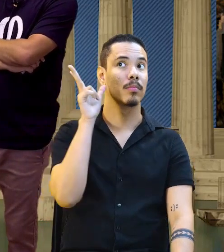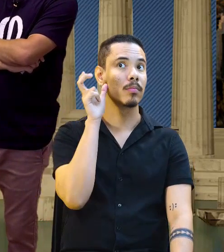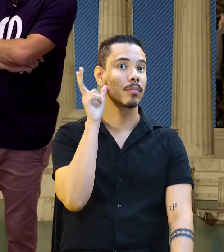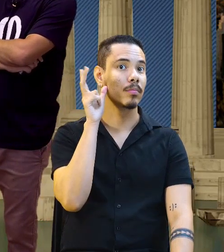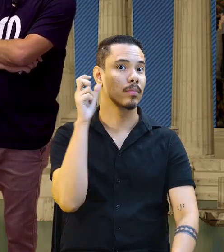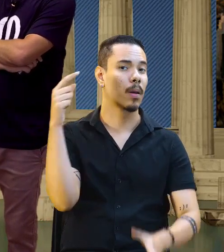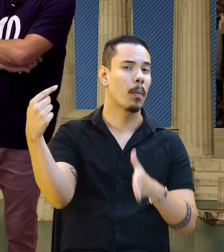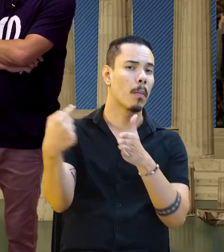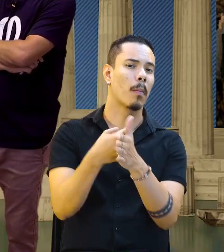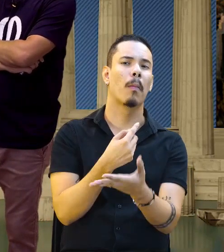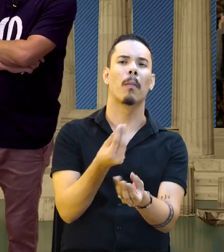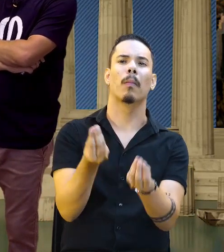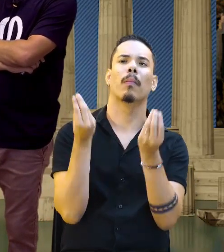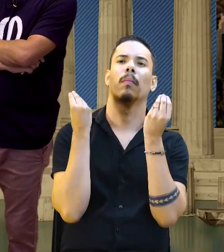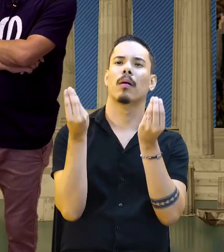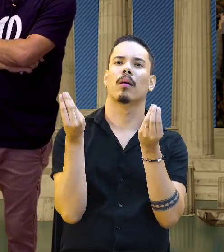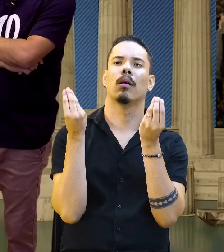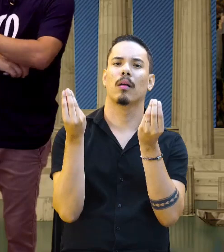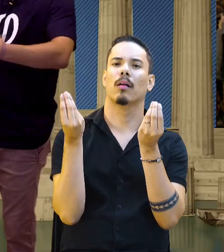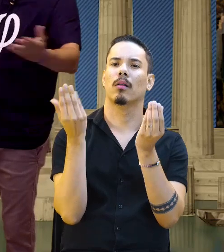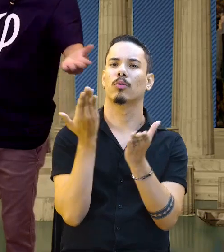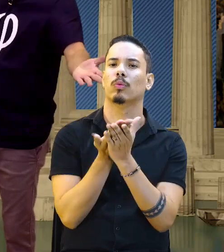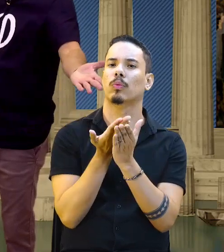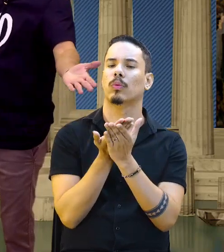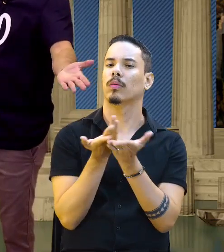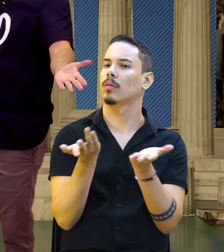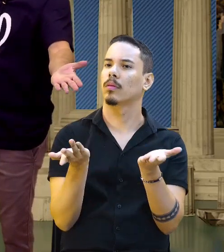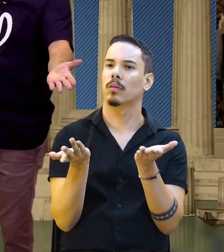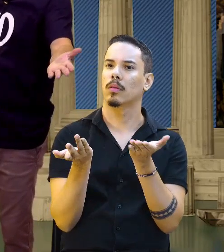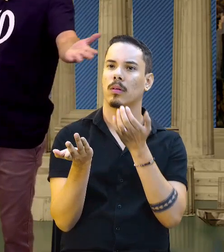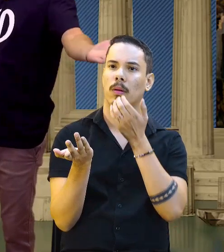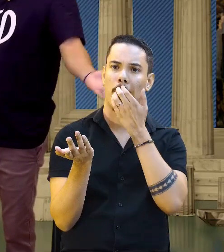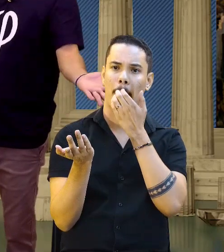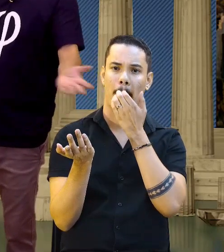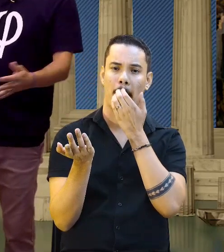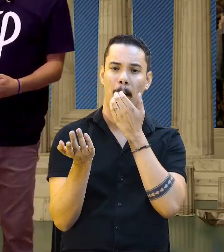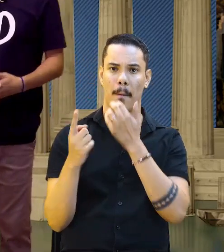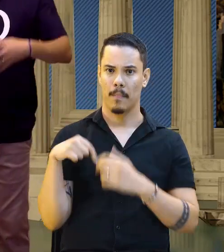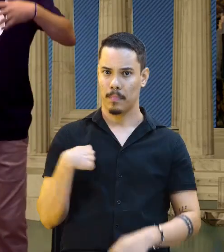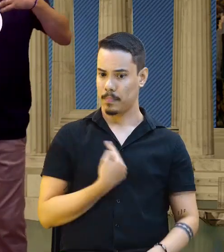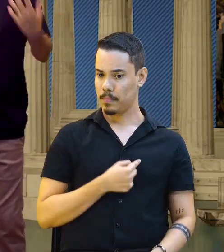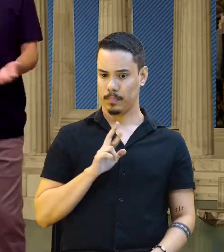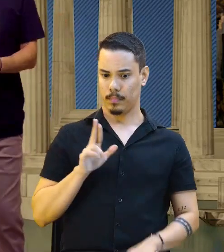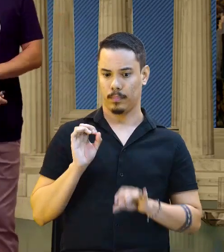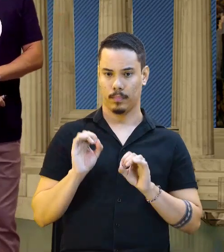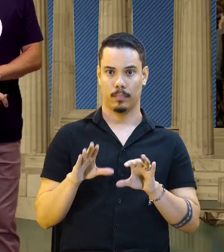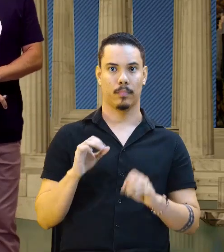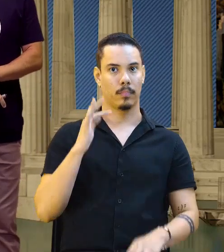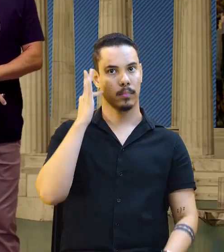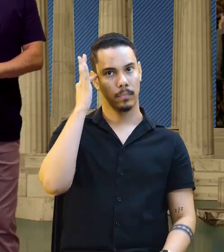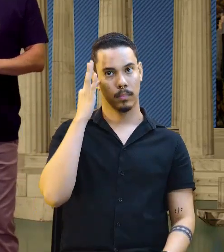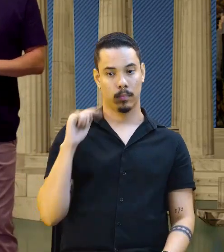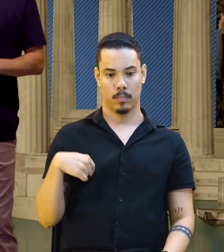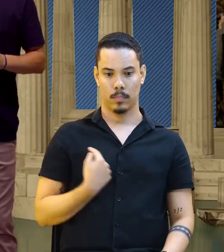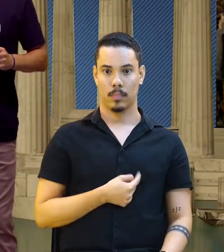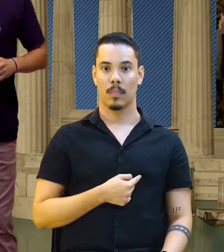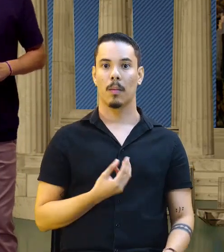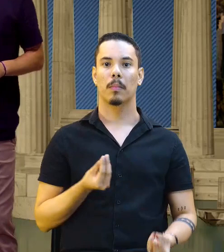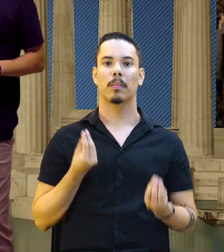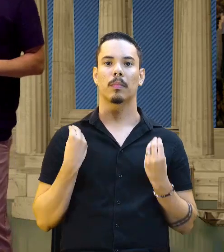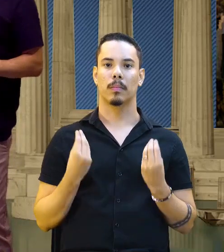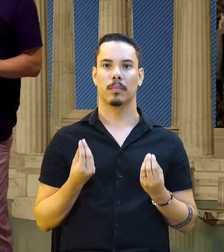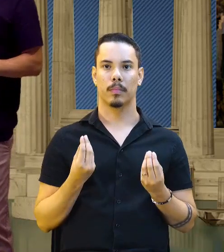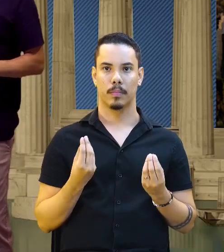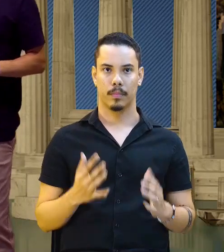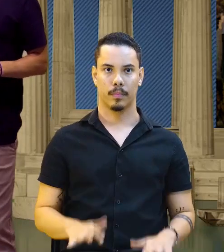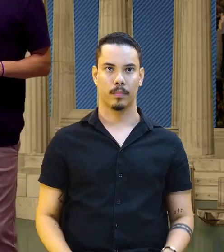que filosofia, né? Para que estudar isso? Se nós não estamos aqui para ensinar filosofia, estamos para quê? Seria a alternativa